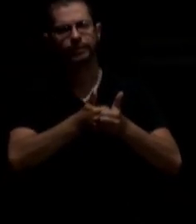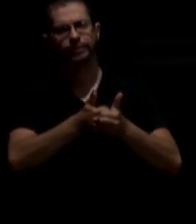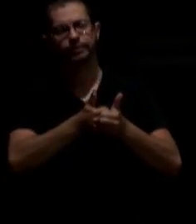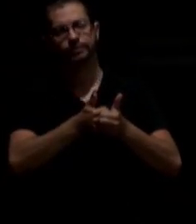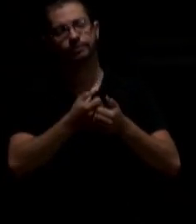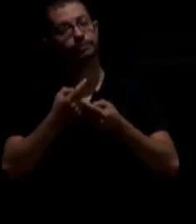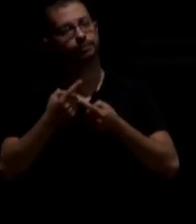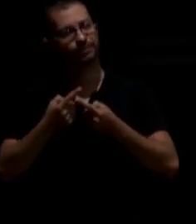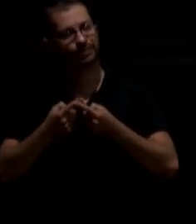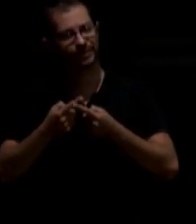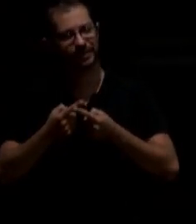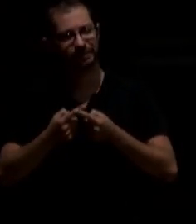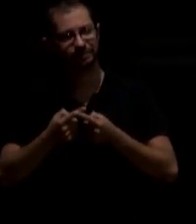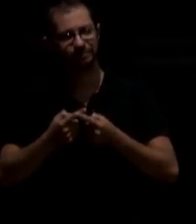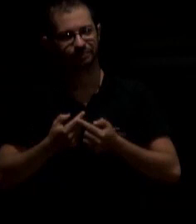simplesmente